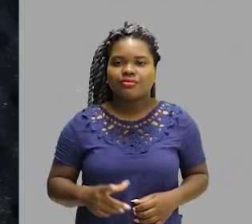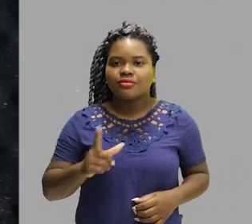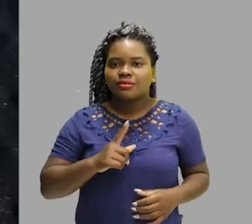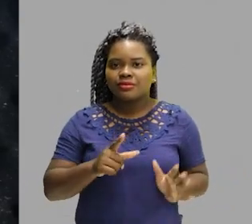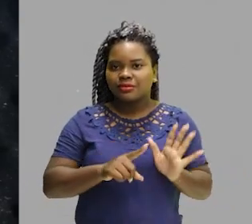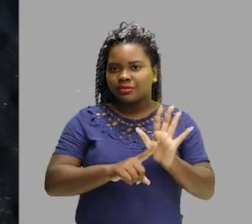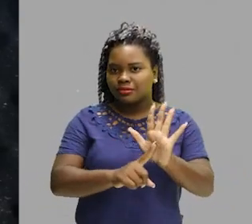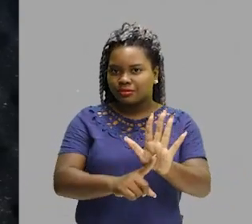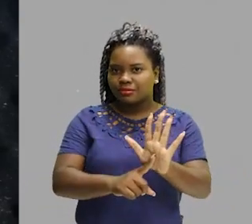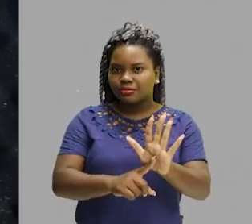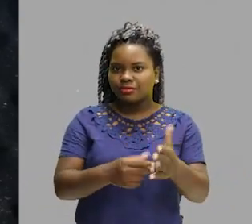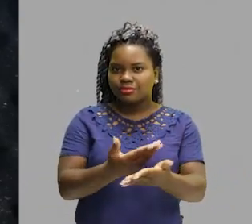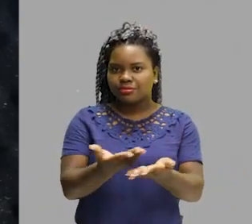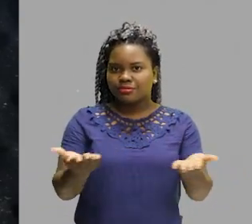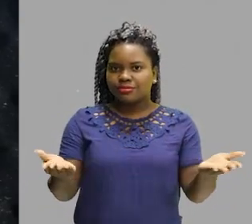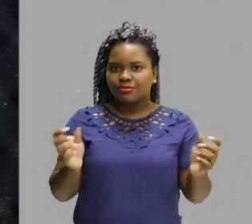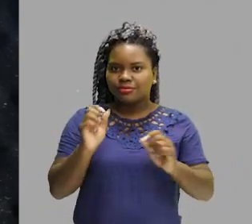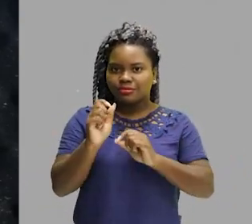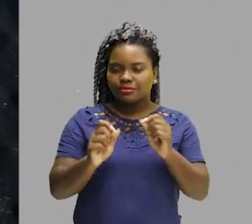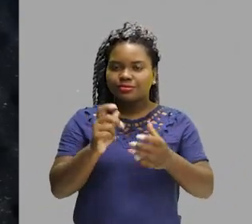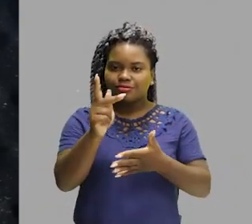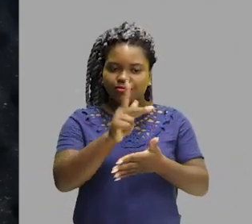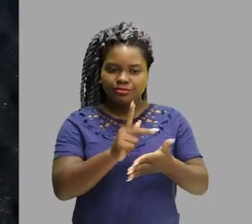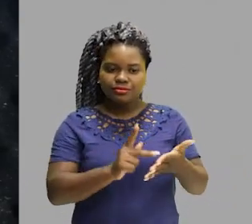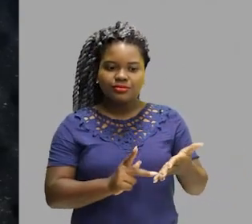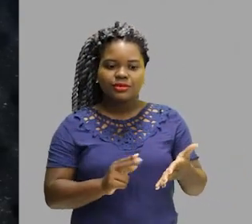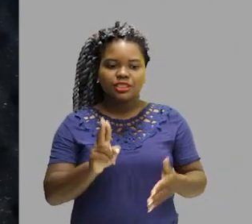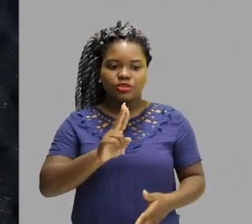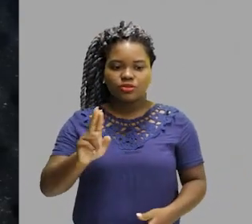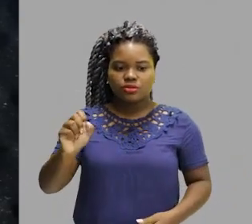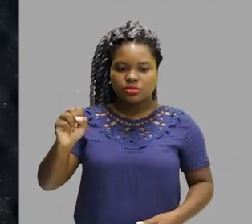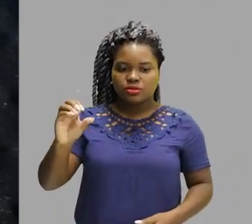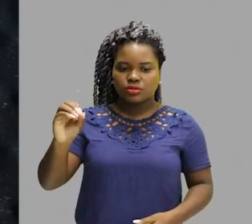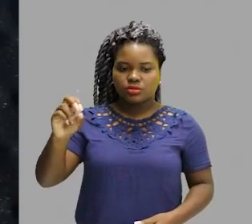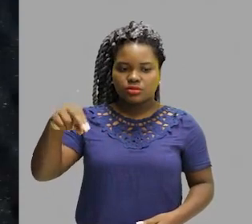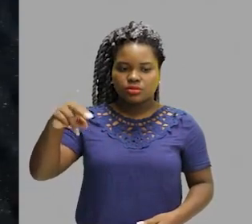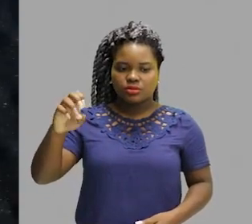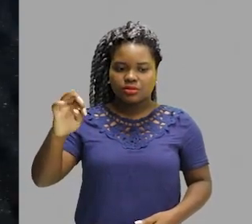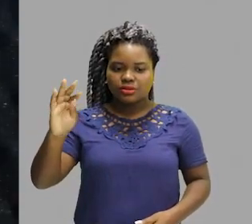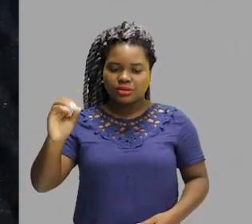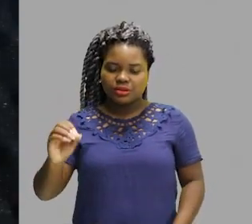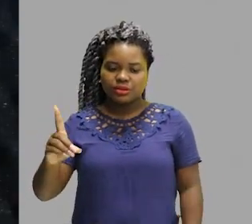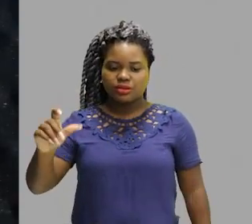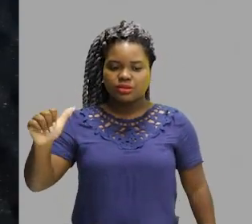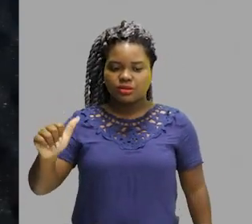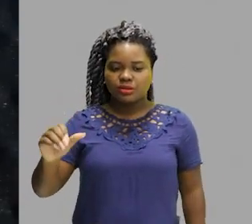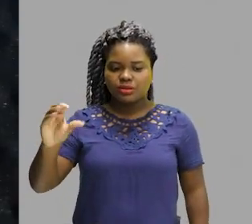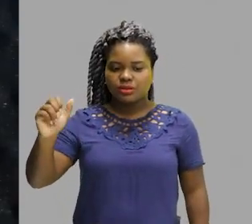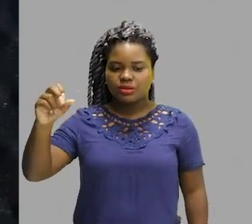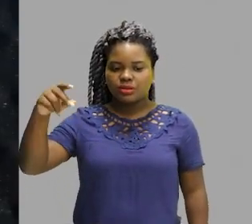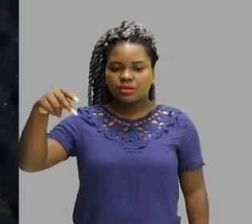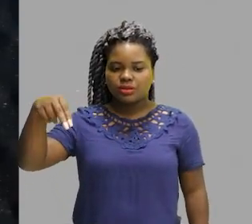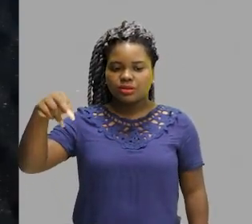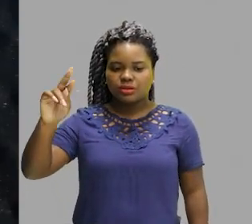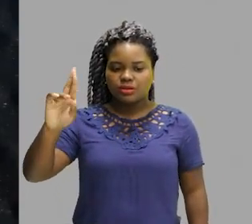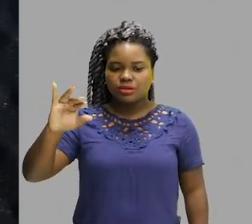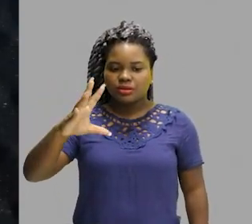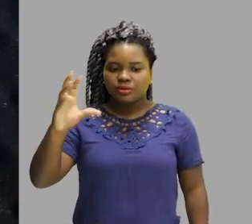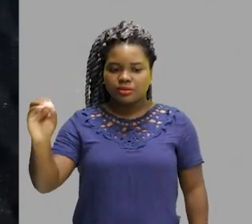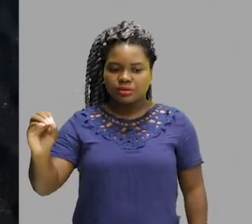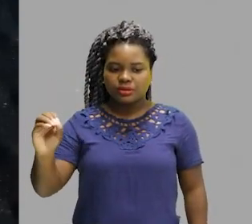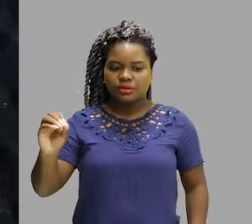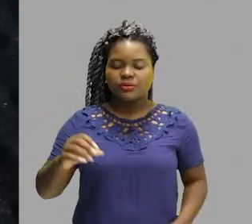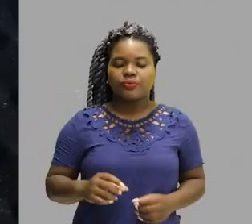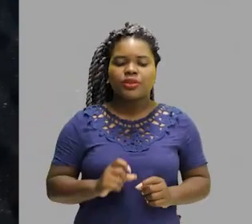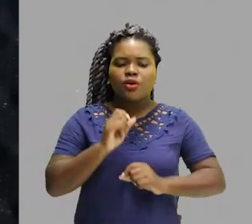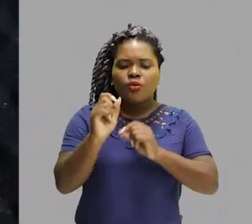mostrar para vocês uma poesia chamada Soneto da Contrição. Gente, o soneto, ele é